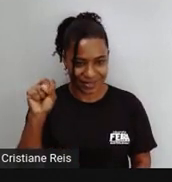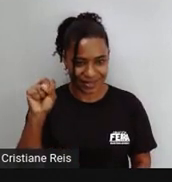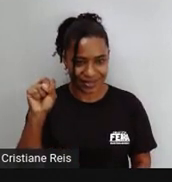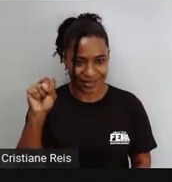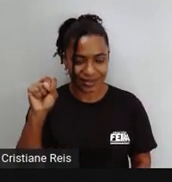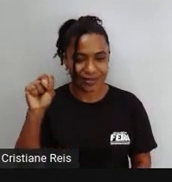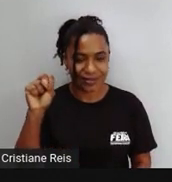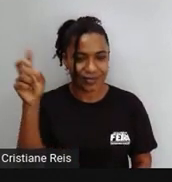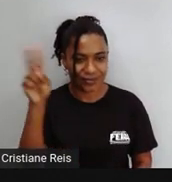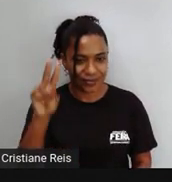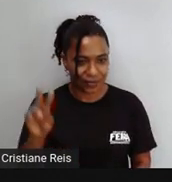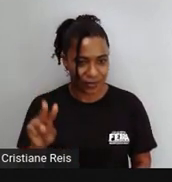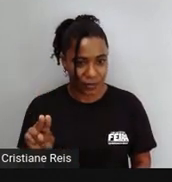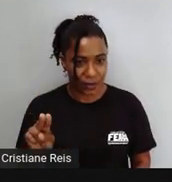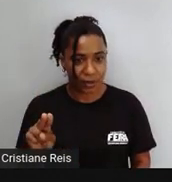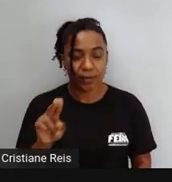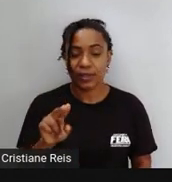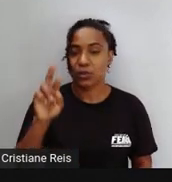Dólares,